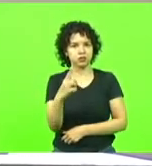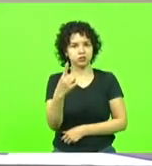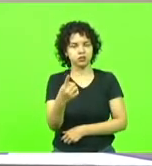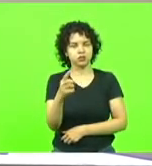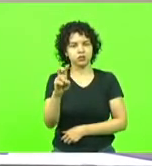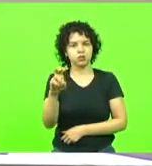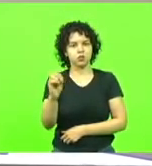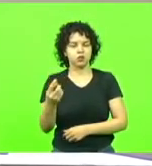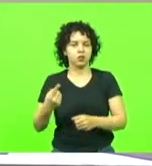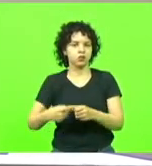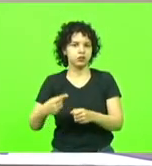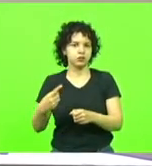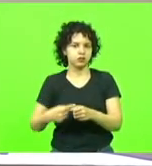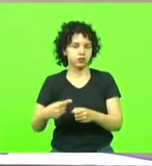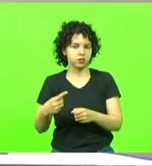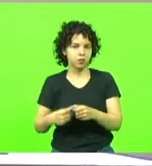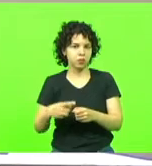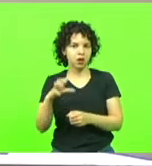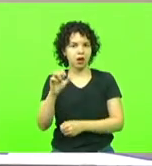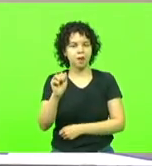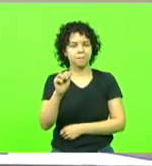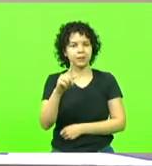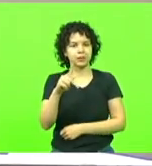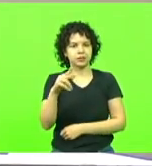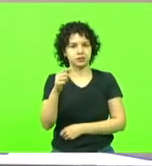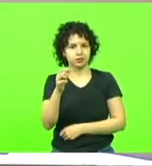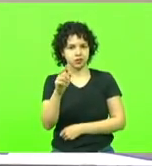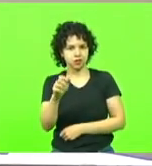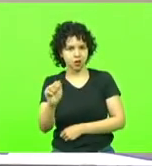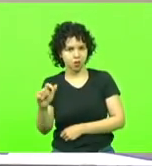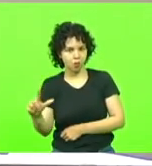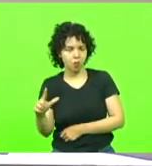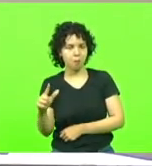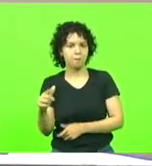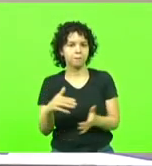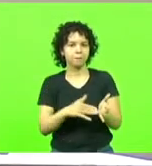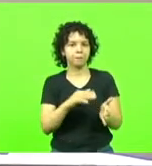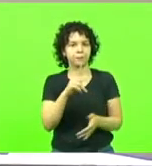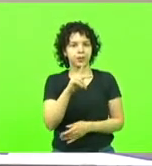municípios de Capinzal e Piratuba. Em discussão?